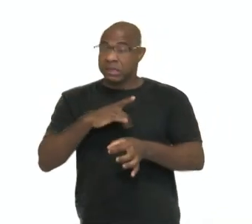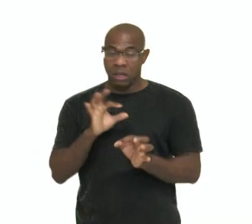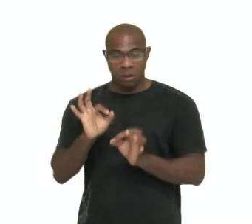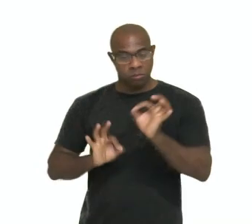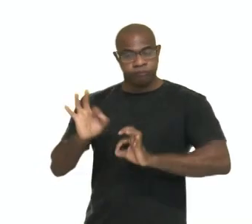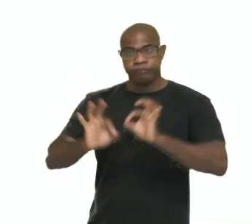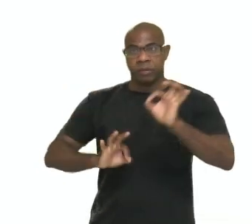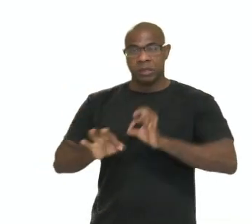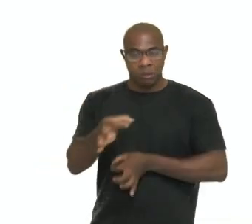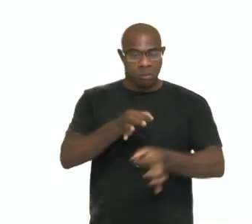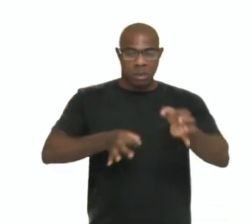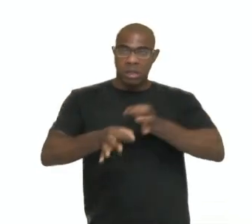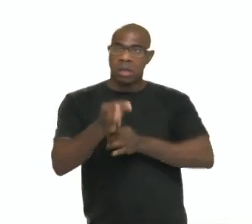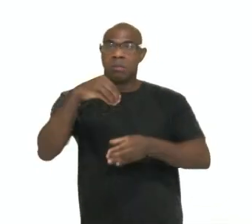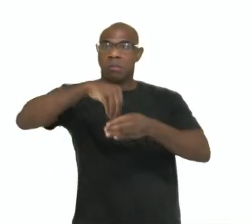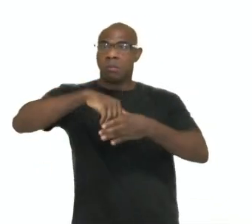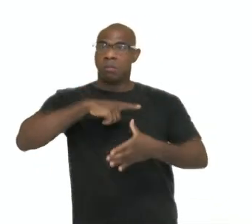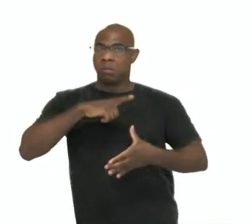organização celular.